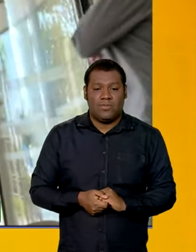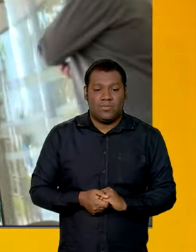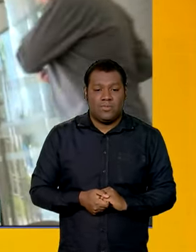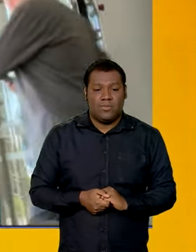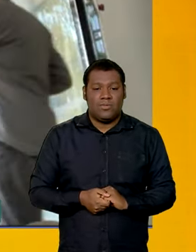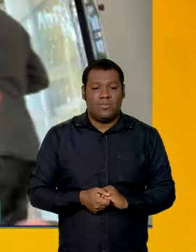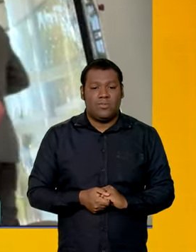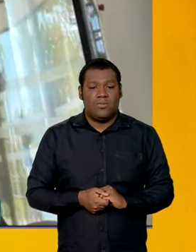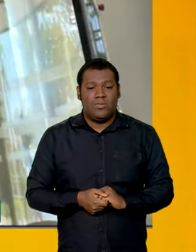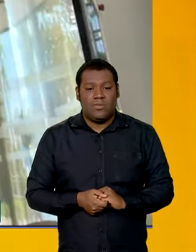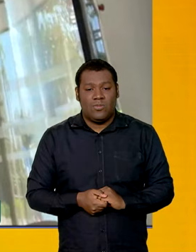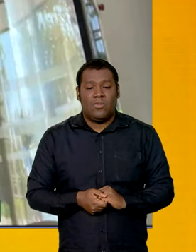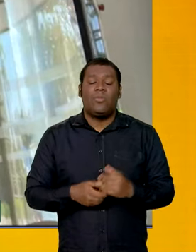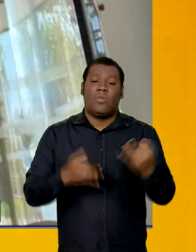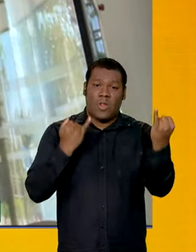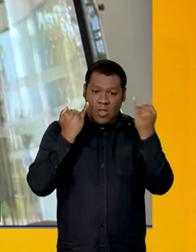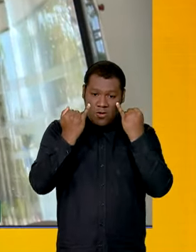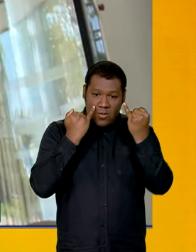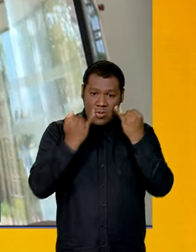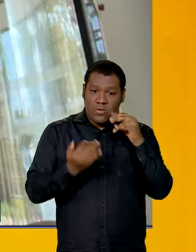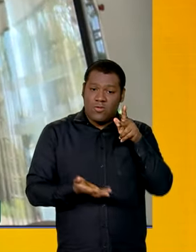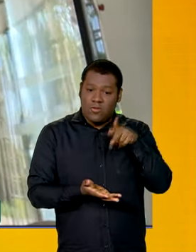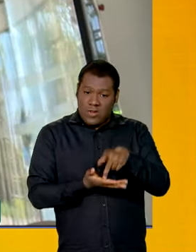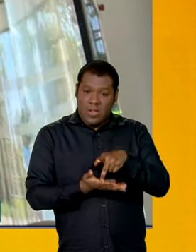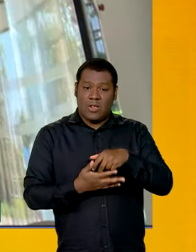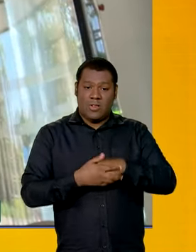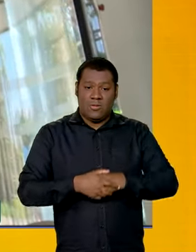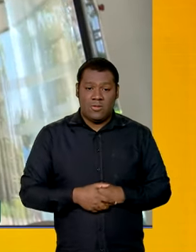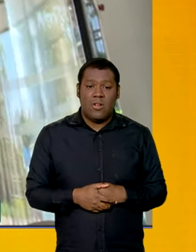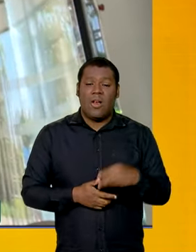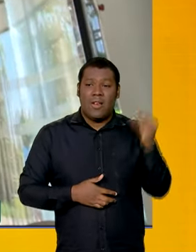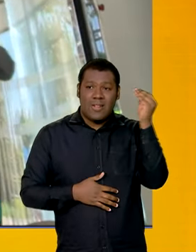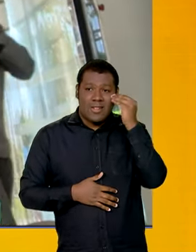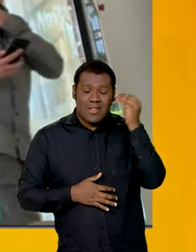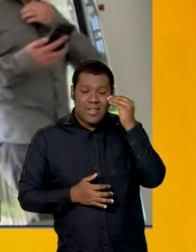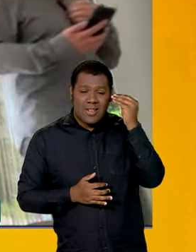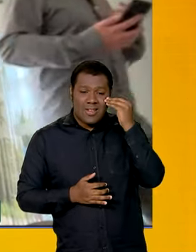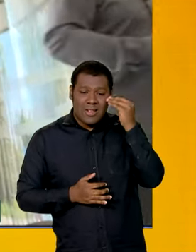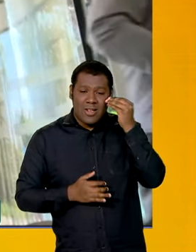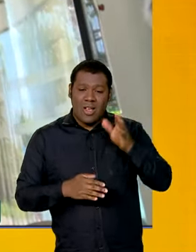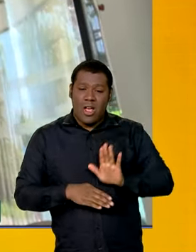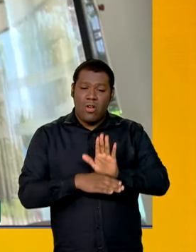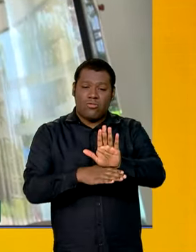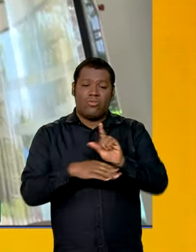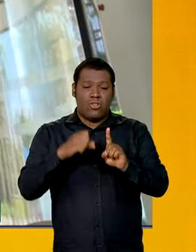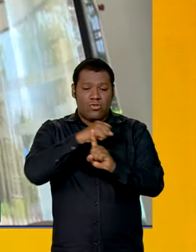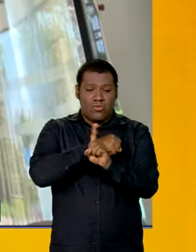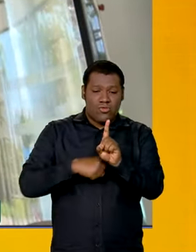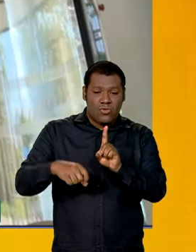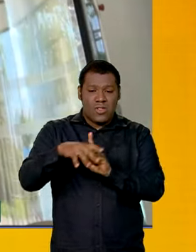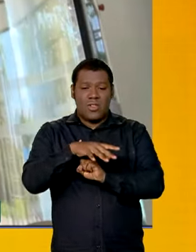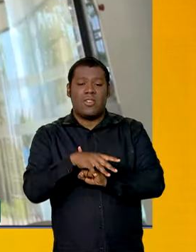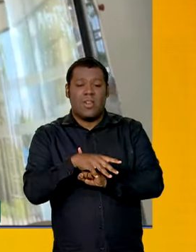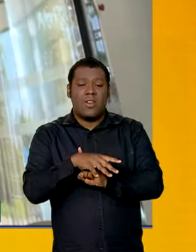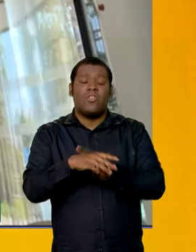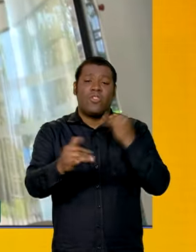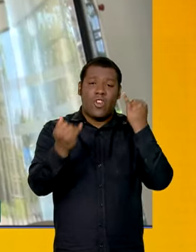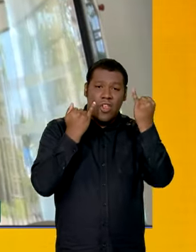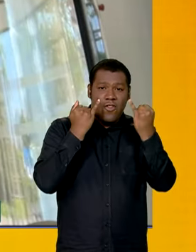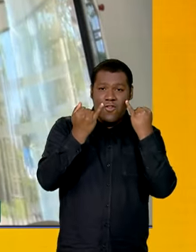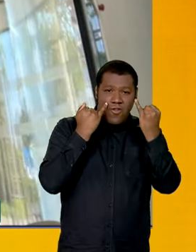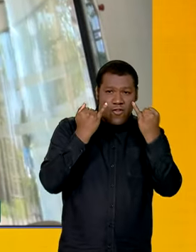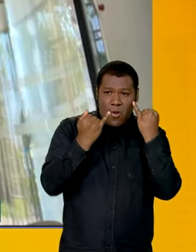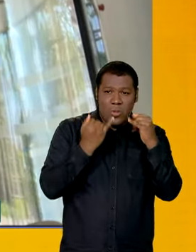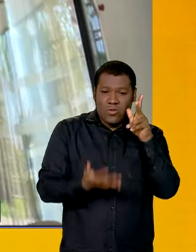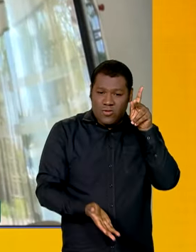processo de desinformação, e com isso tentar vislumbrar uma sociedade, um ambiente em que a integridade da